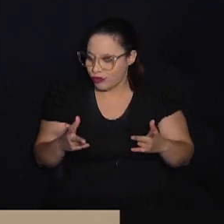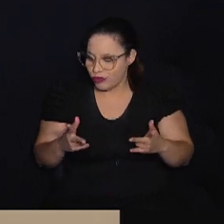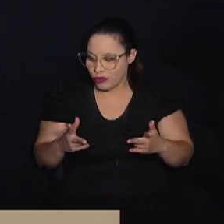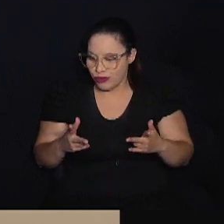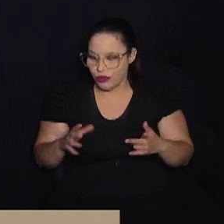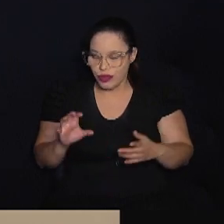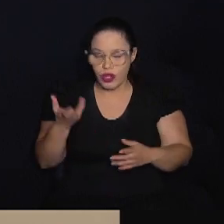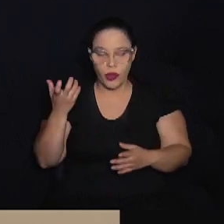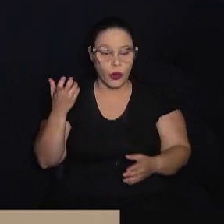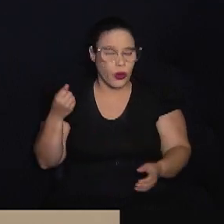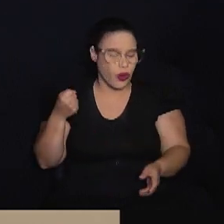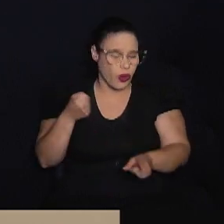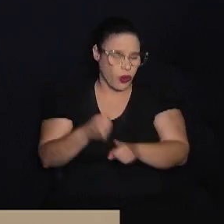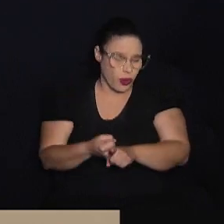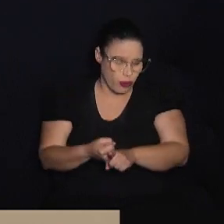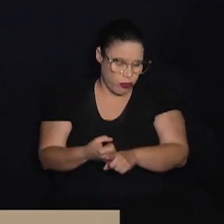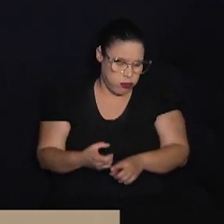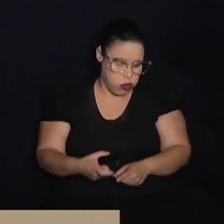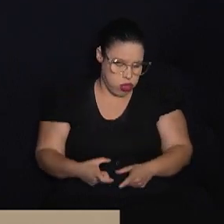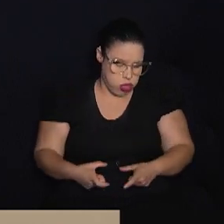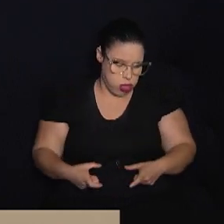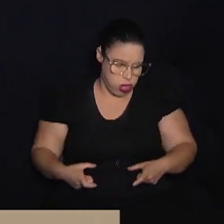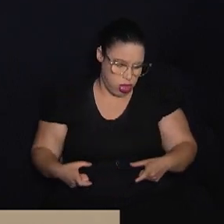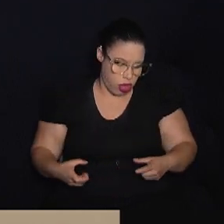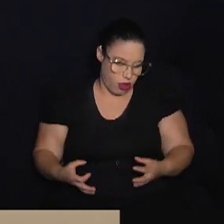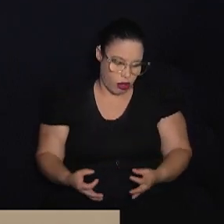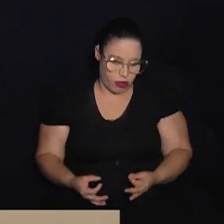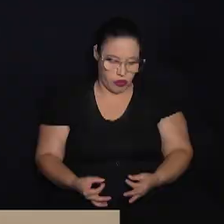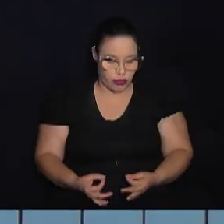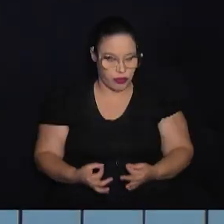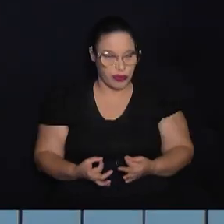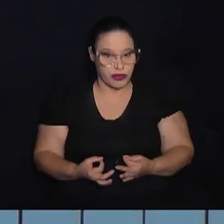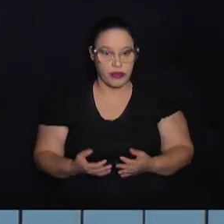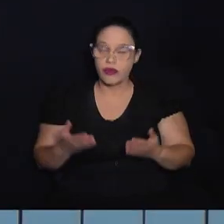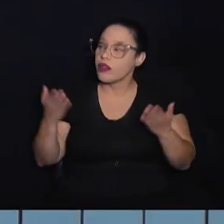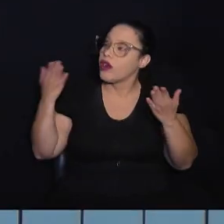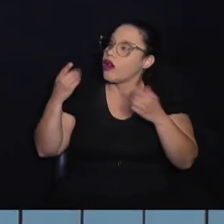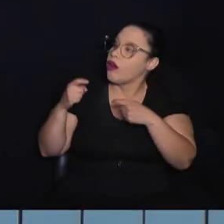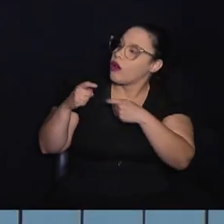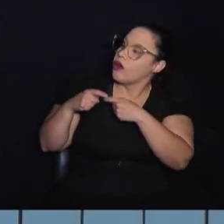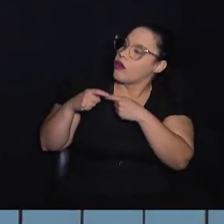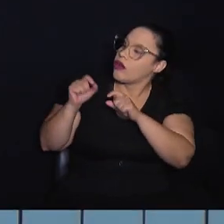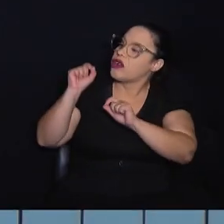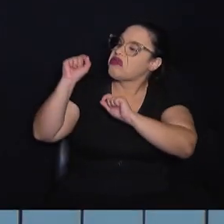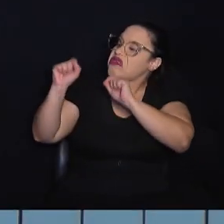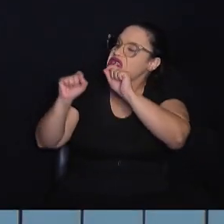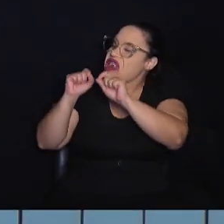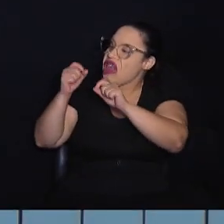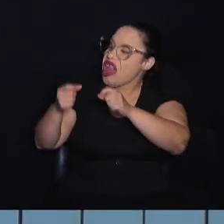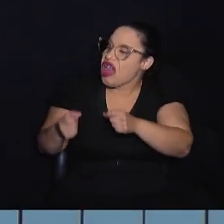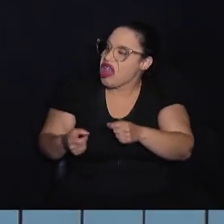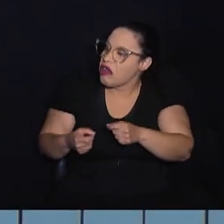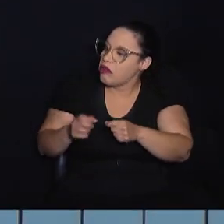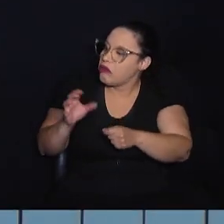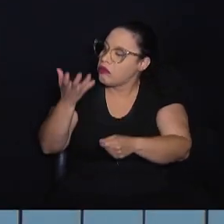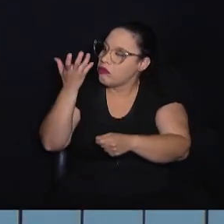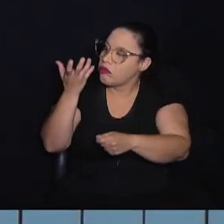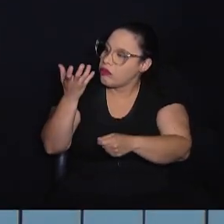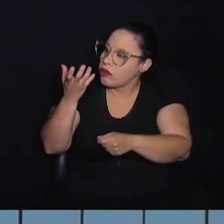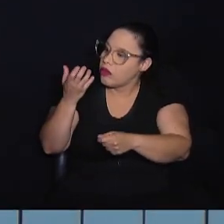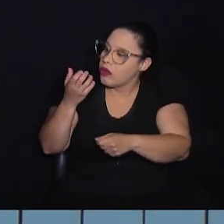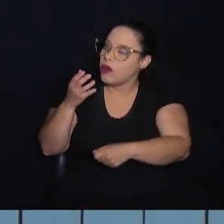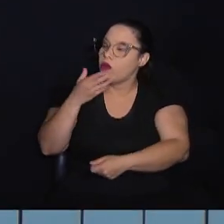por influenciar e aumentar a chance de você ter esse tumor. Agora, doutor, quem que tem mais chance de desenvolver essa doença?